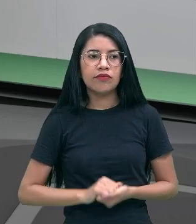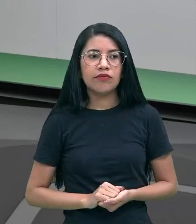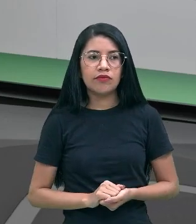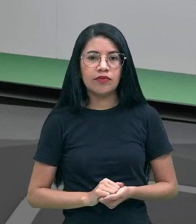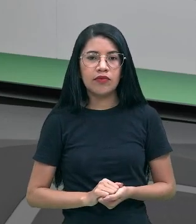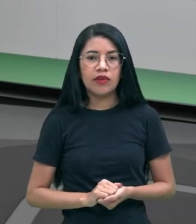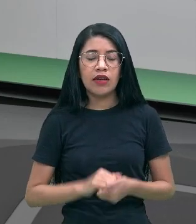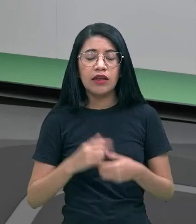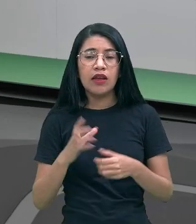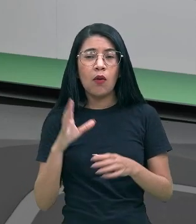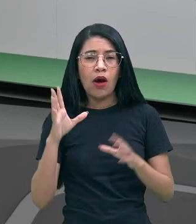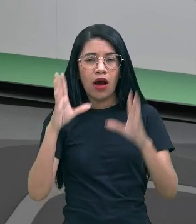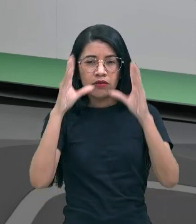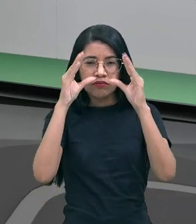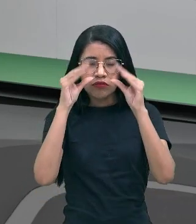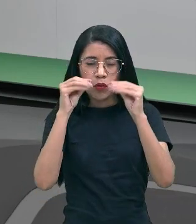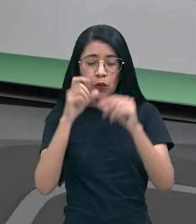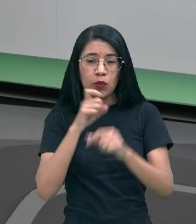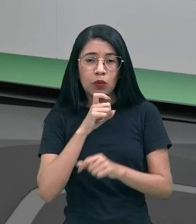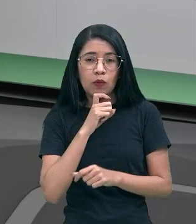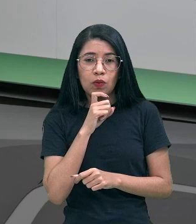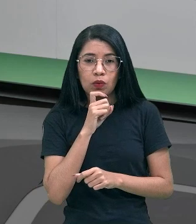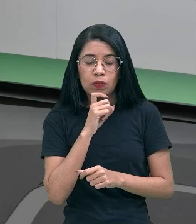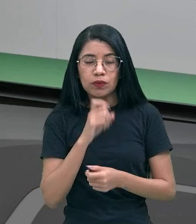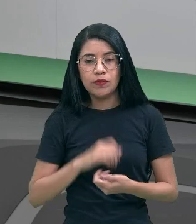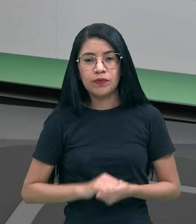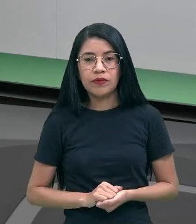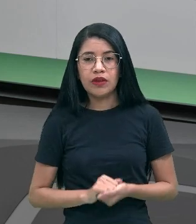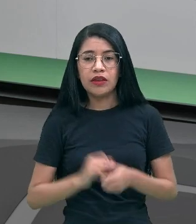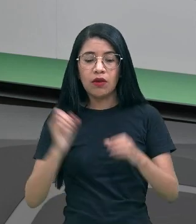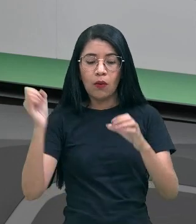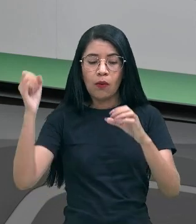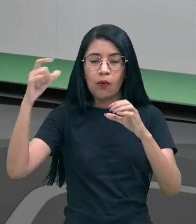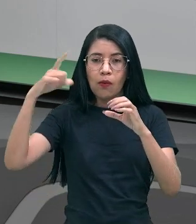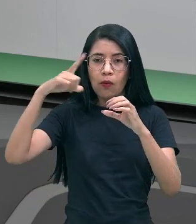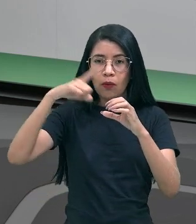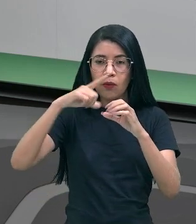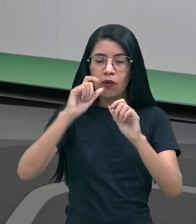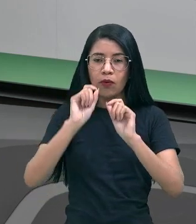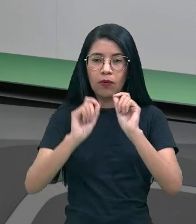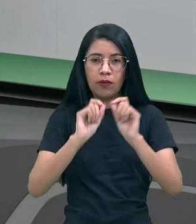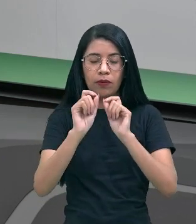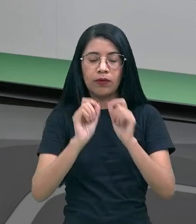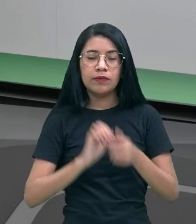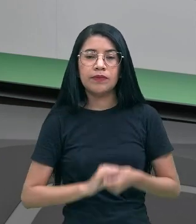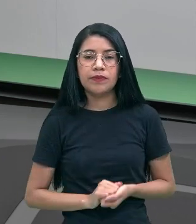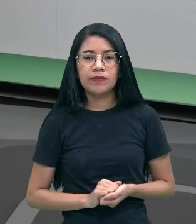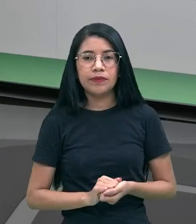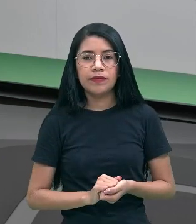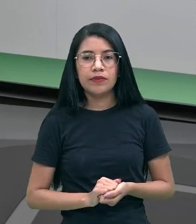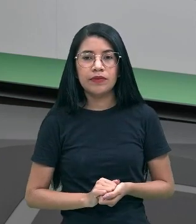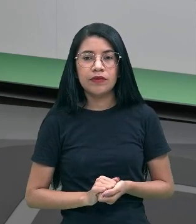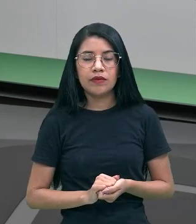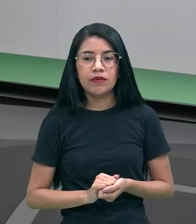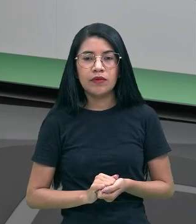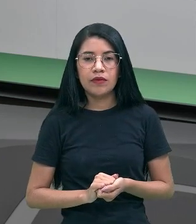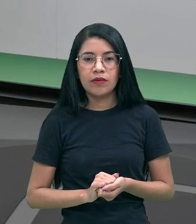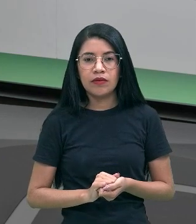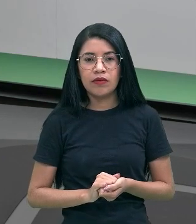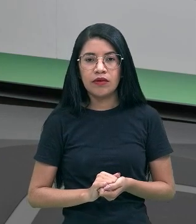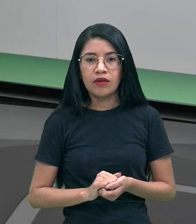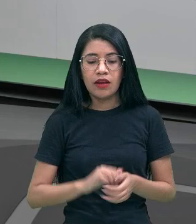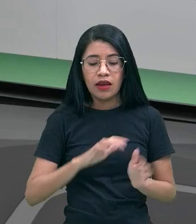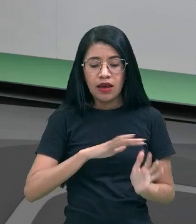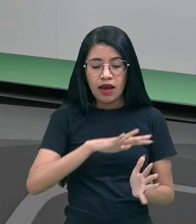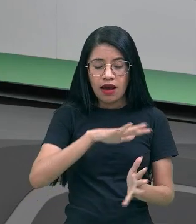ia ser muito frio. Então, o efeito estufa é o quê? É o efeito que deixa a Terra, que é um